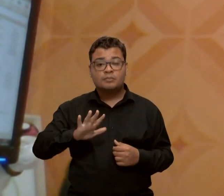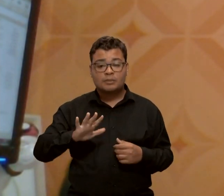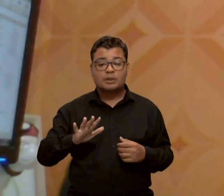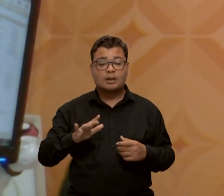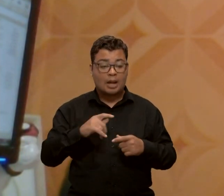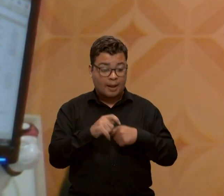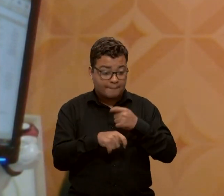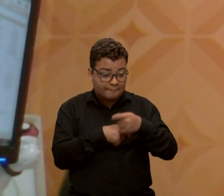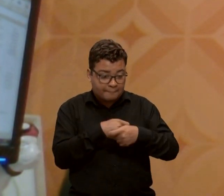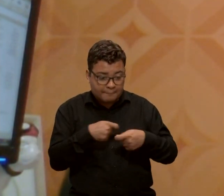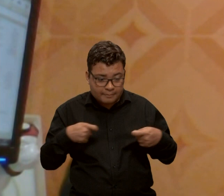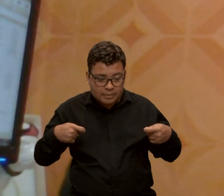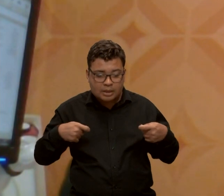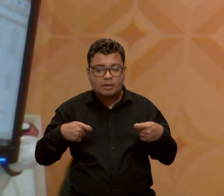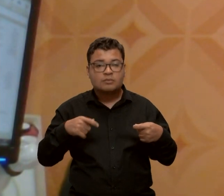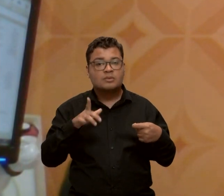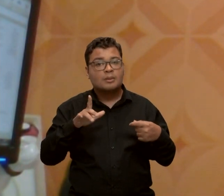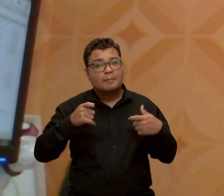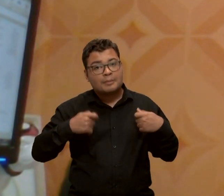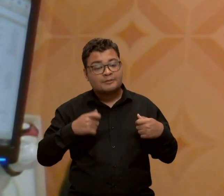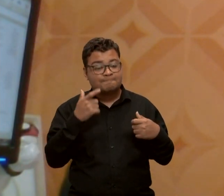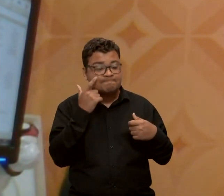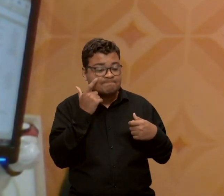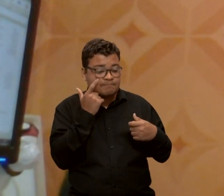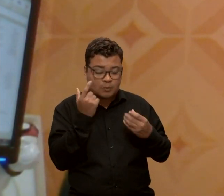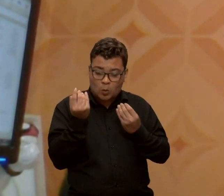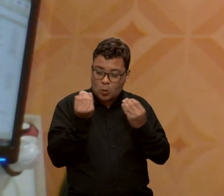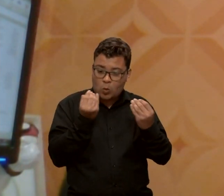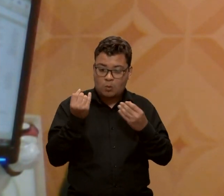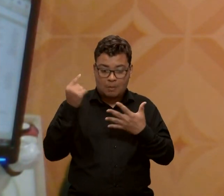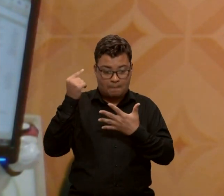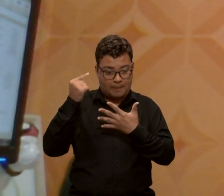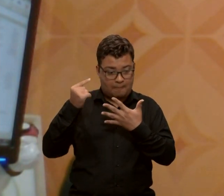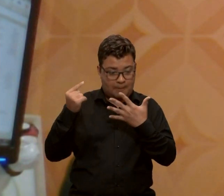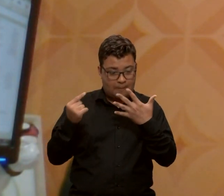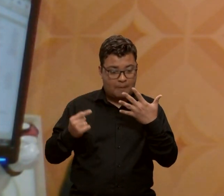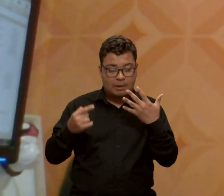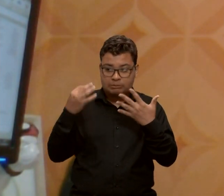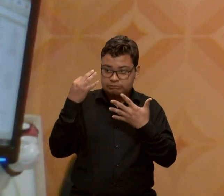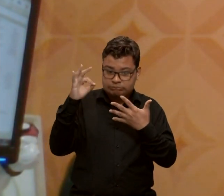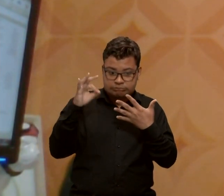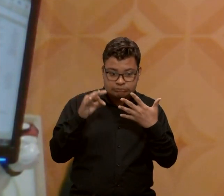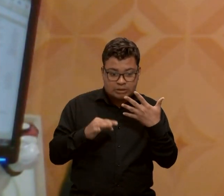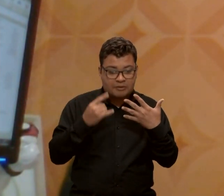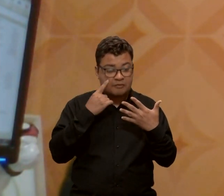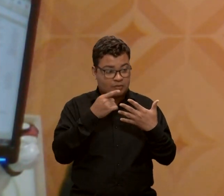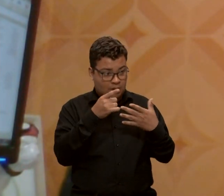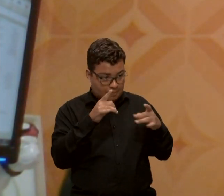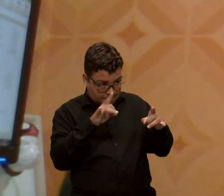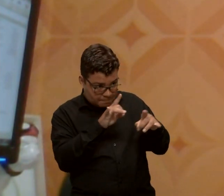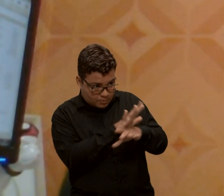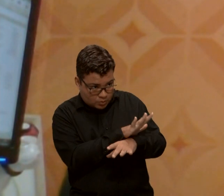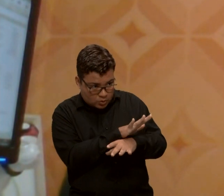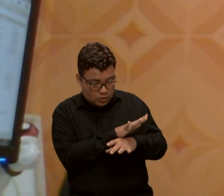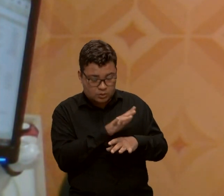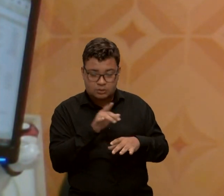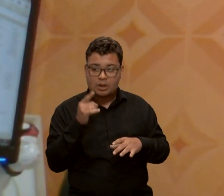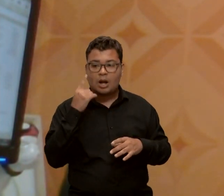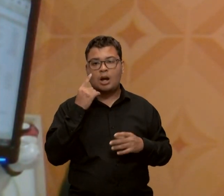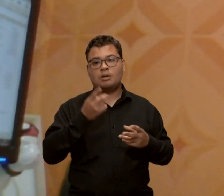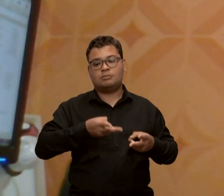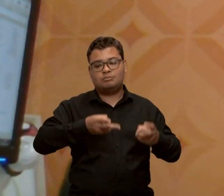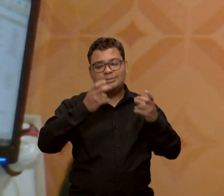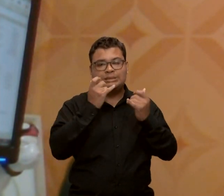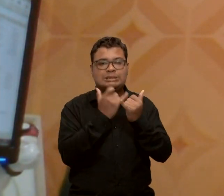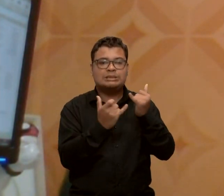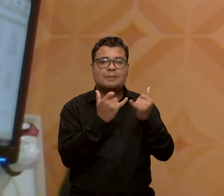amarração, quando você observa, né, como que ela é feita e como que ela fica ao final, a gente percebe que é como se